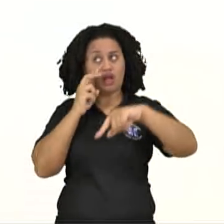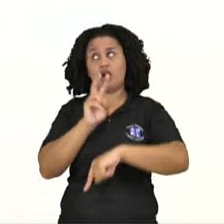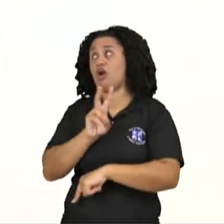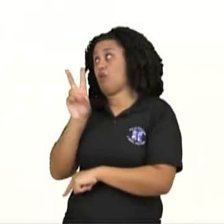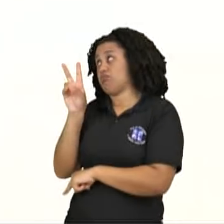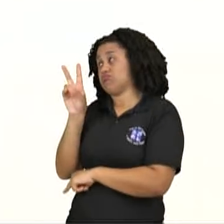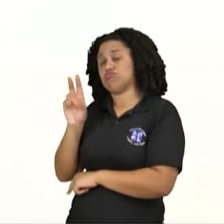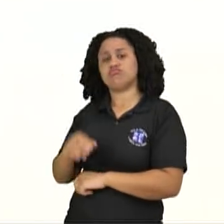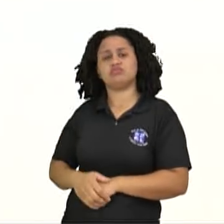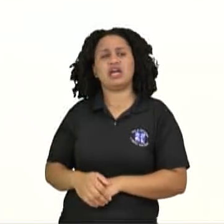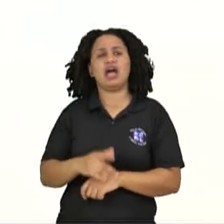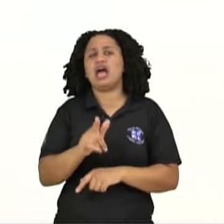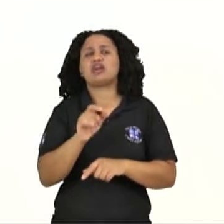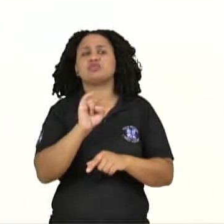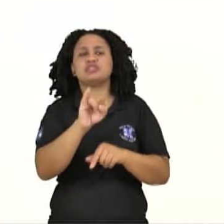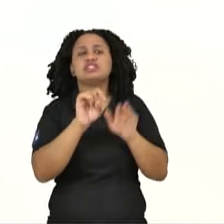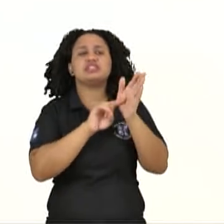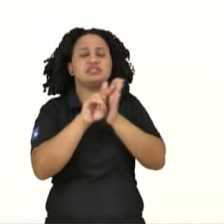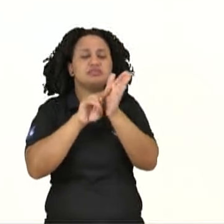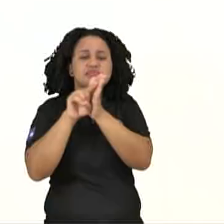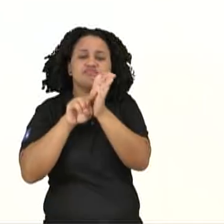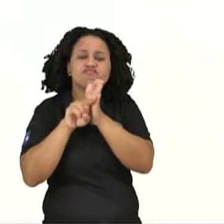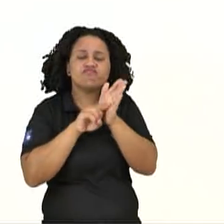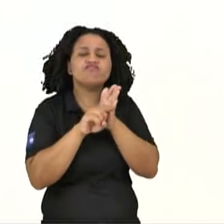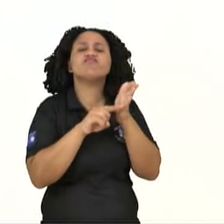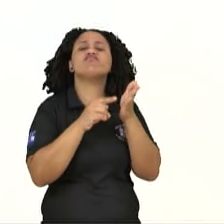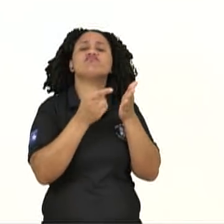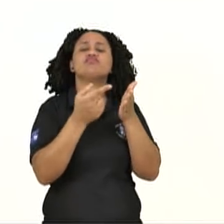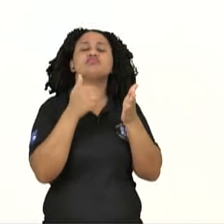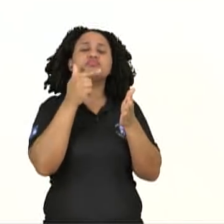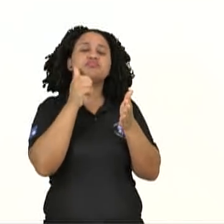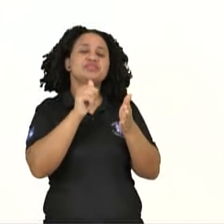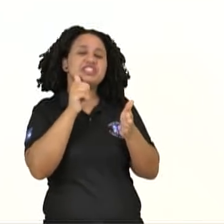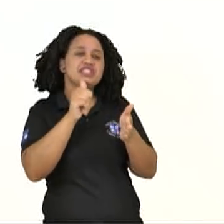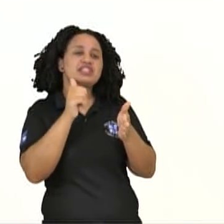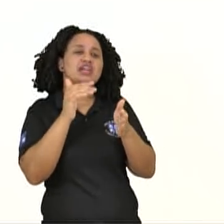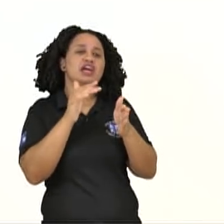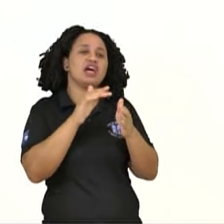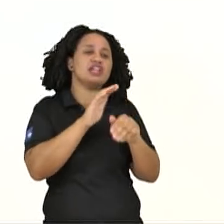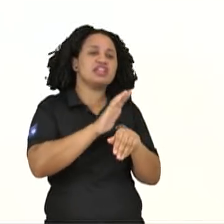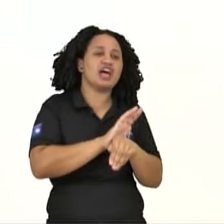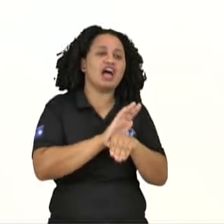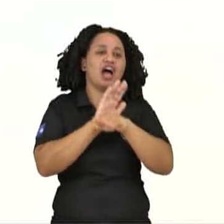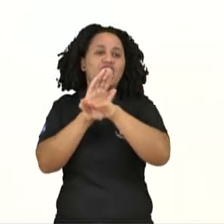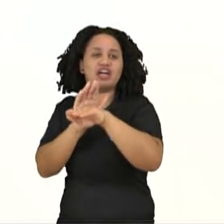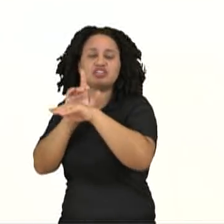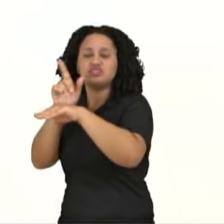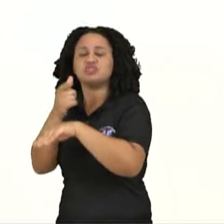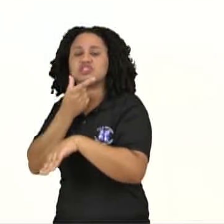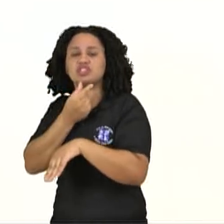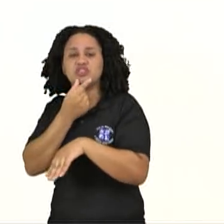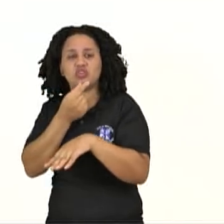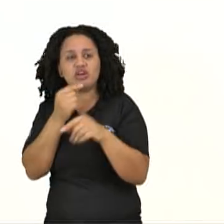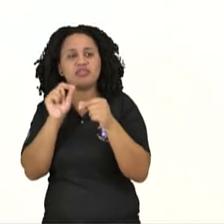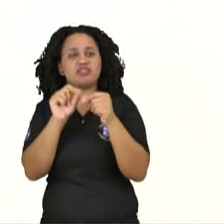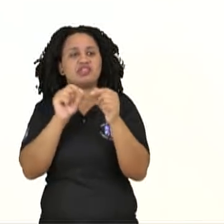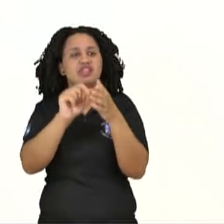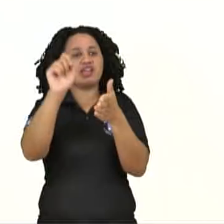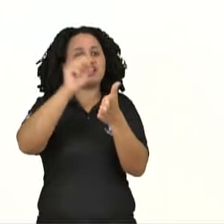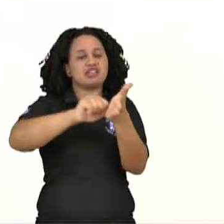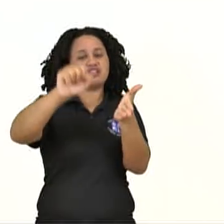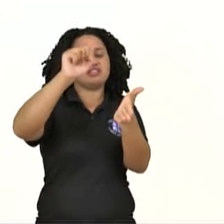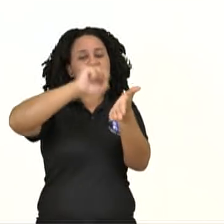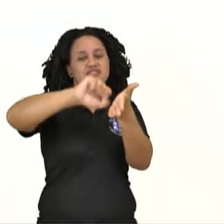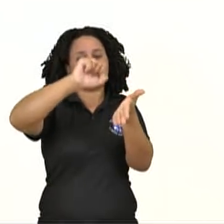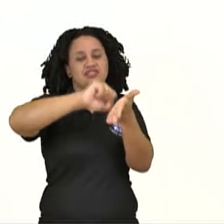a pesquisa, ela está ajudando, né, como se fosse um homem, como se fosse o pesquisador, fazer a escrita da